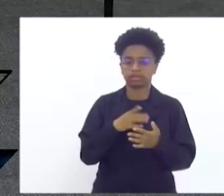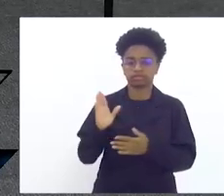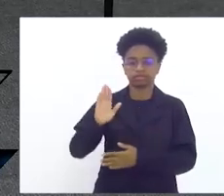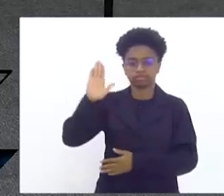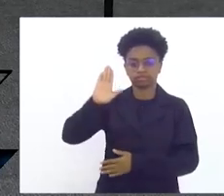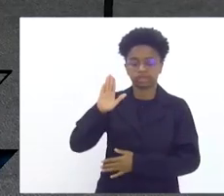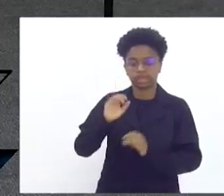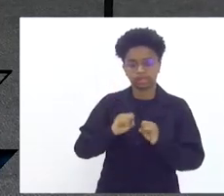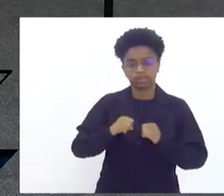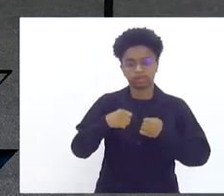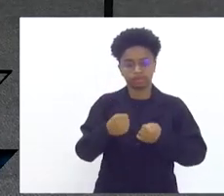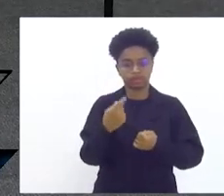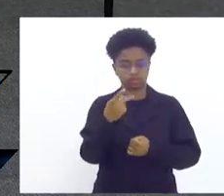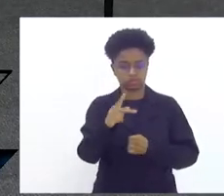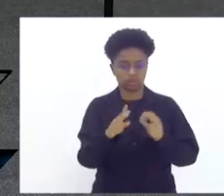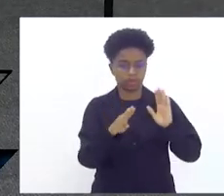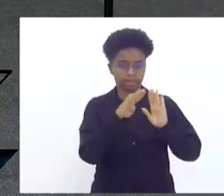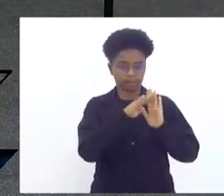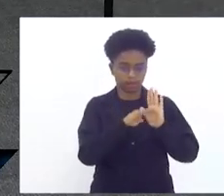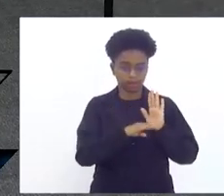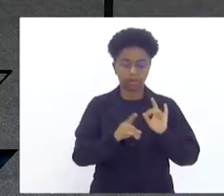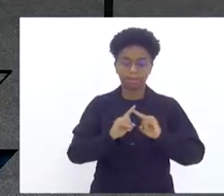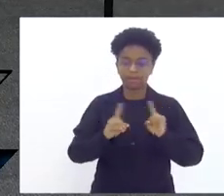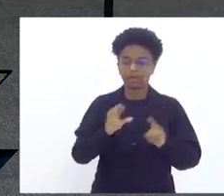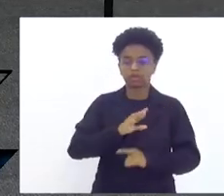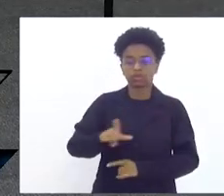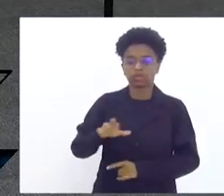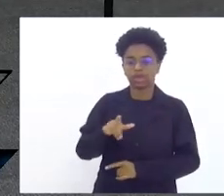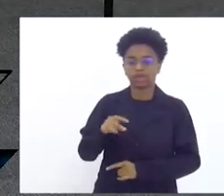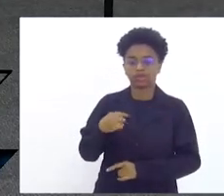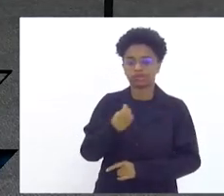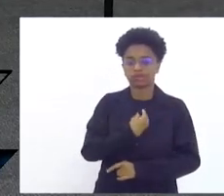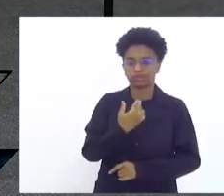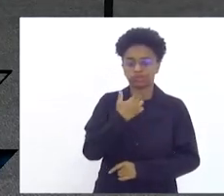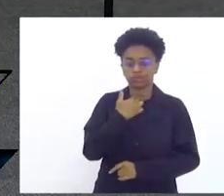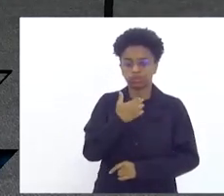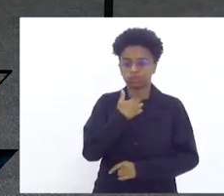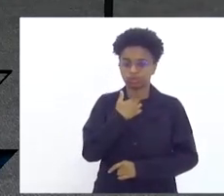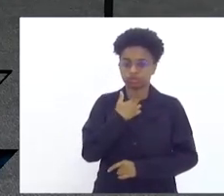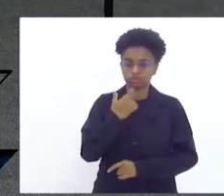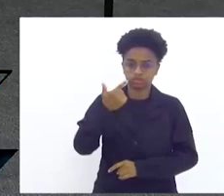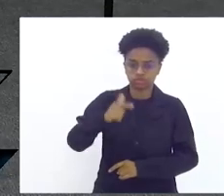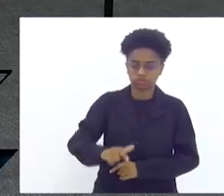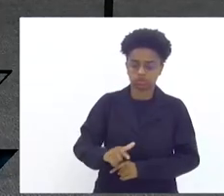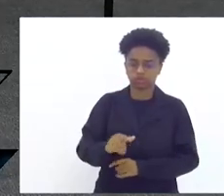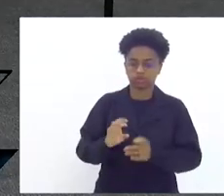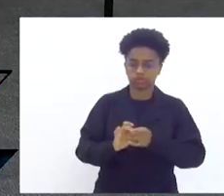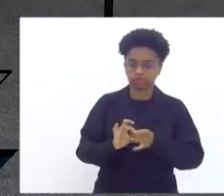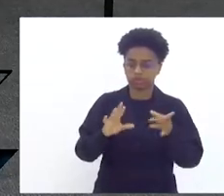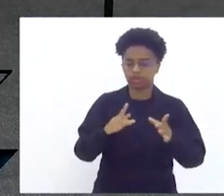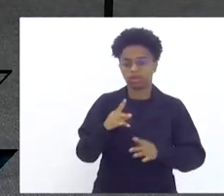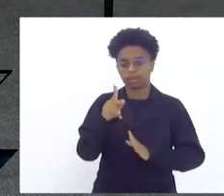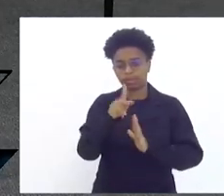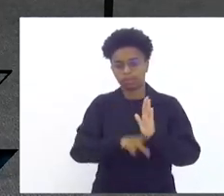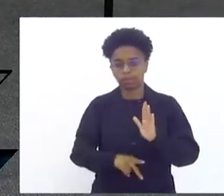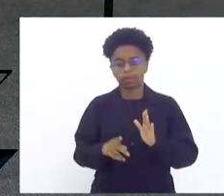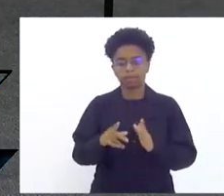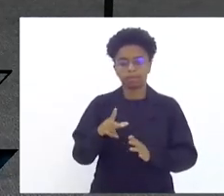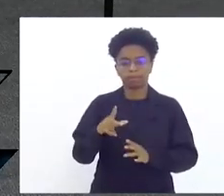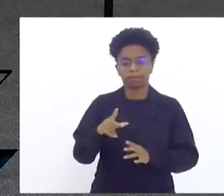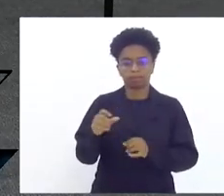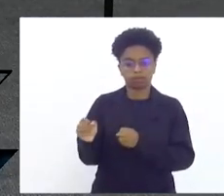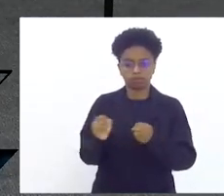assim quando nós colocaremos e não que possa que nós não possamos é mais deixar que um projeto de poder individual